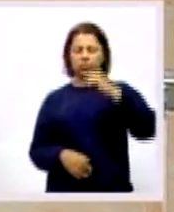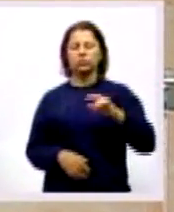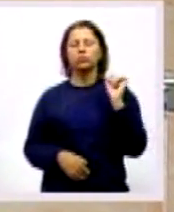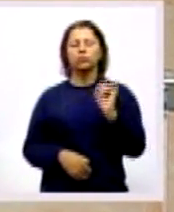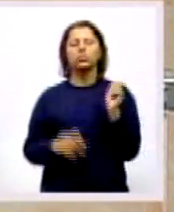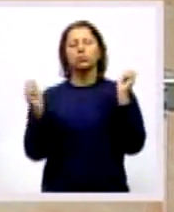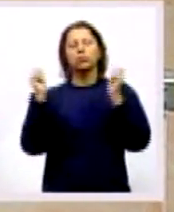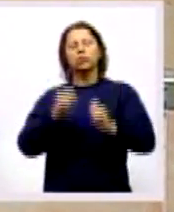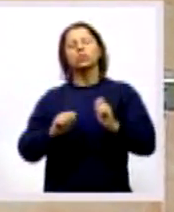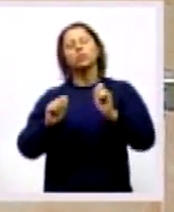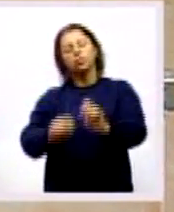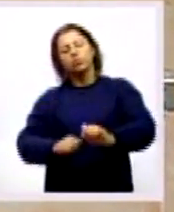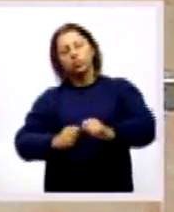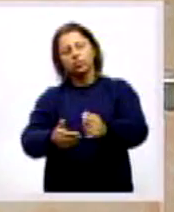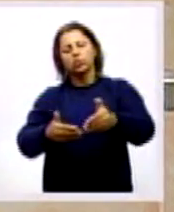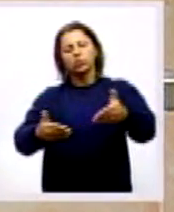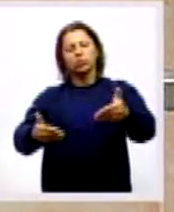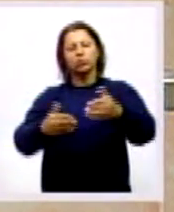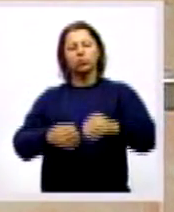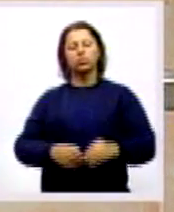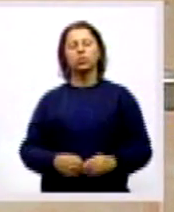para que Ele possa devolver a você